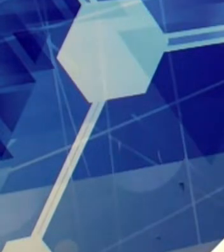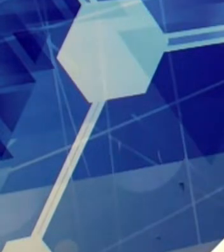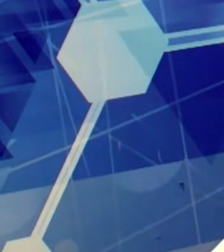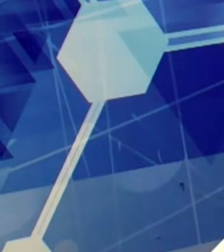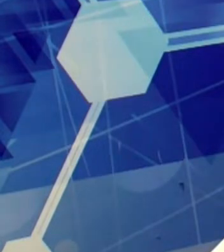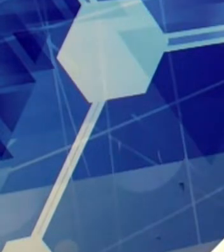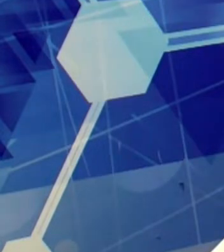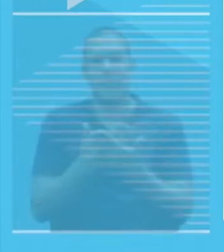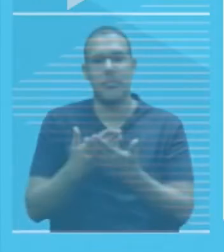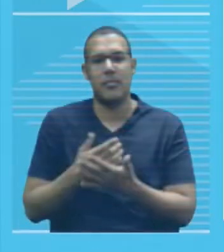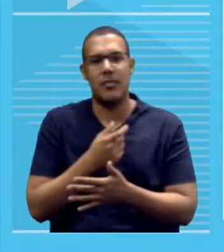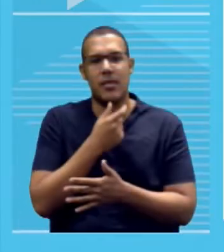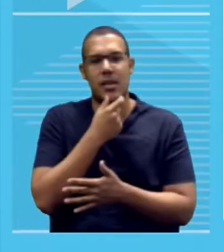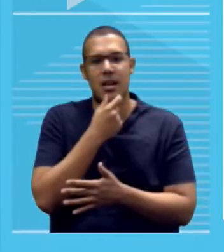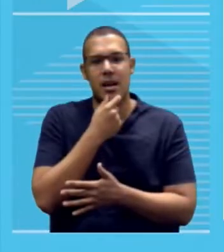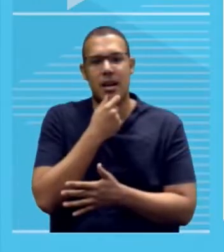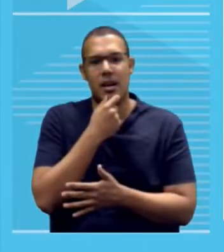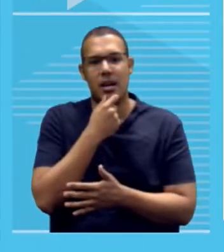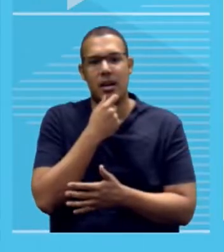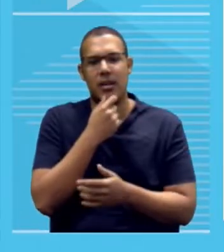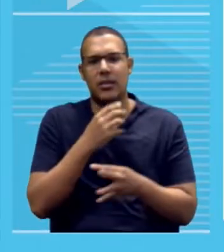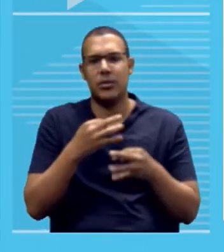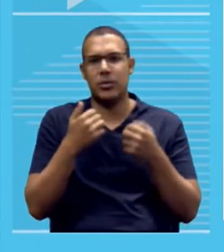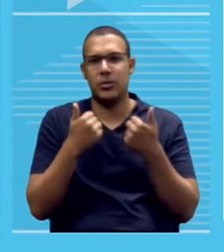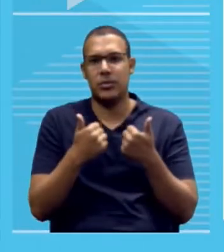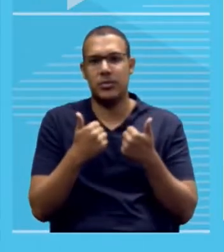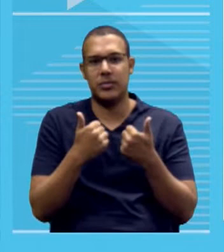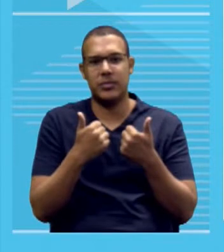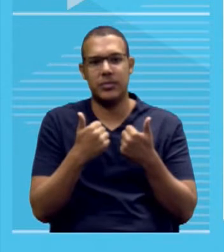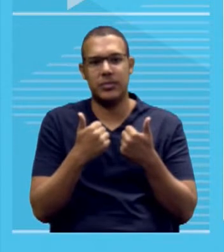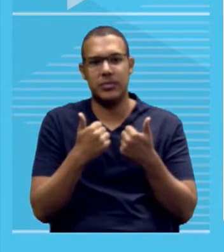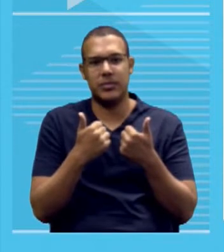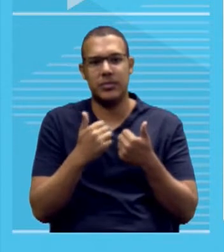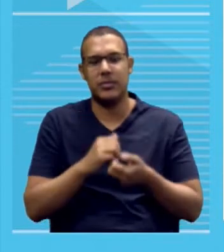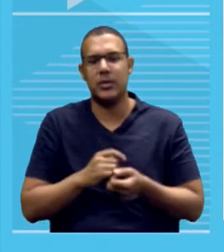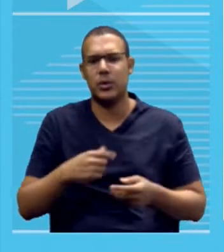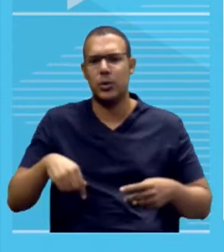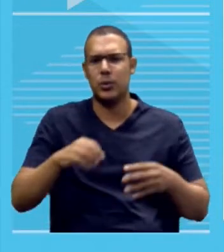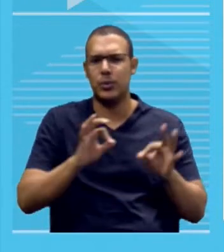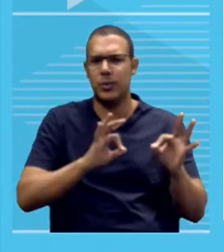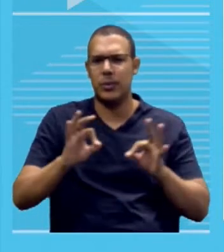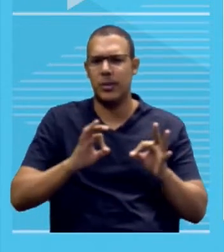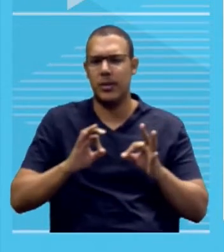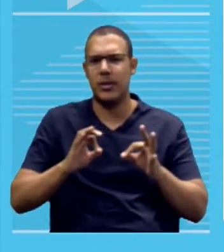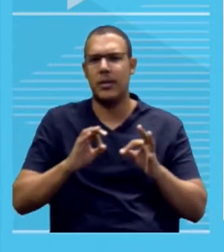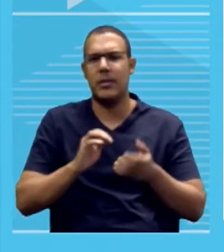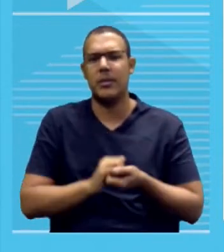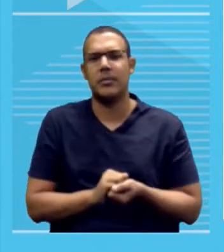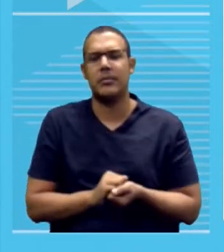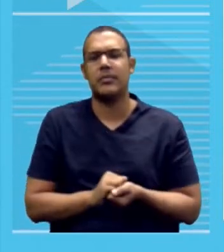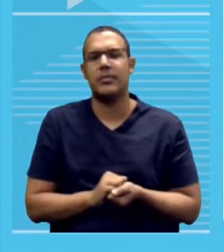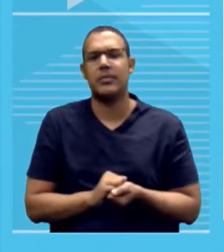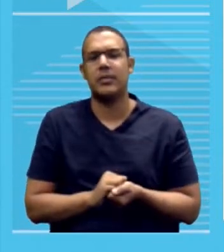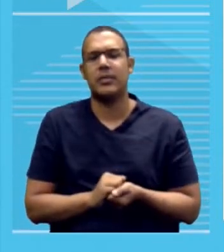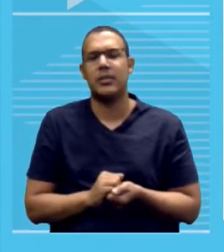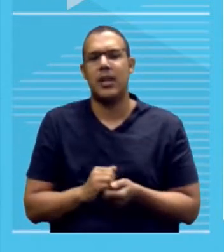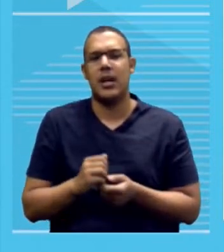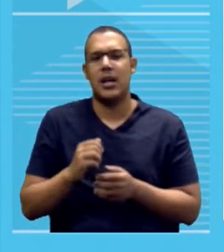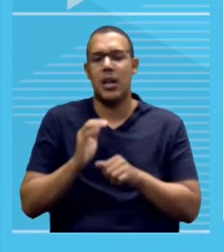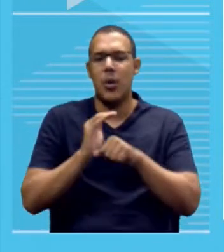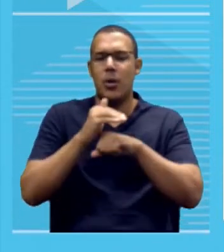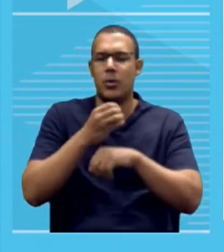a nossa aula de inglês tudo tranquilo e favorável gente todo mundo preparado para a gente ter uma noite bastante